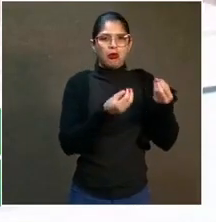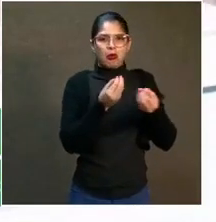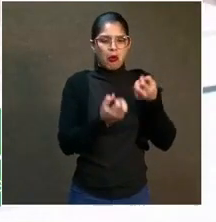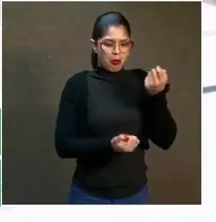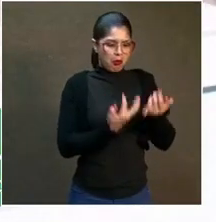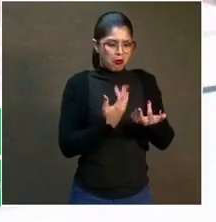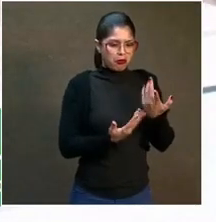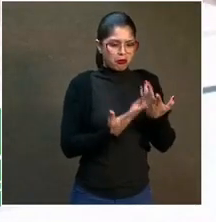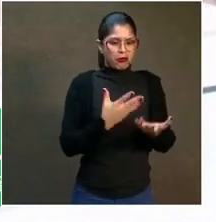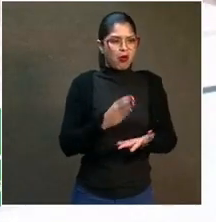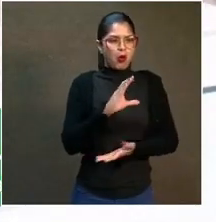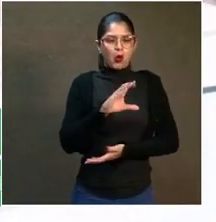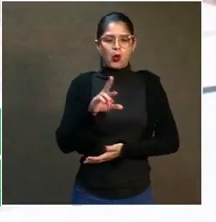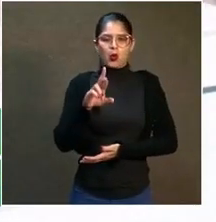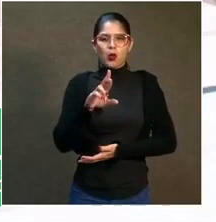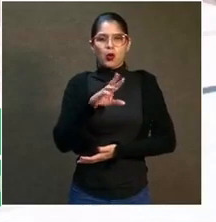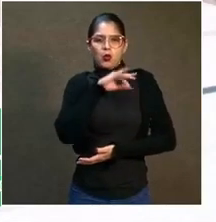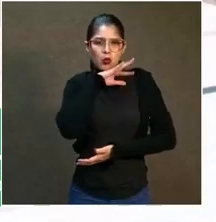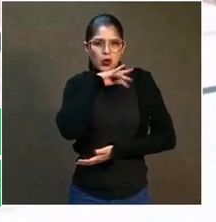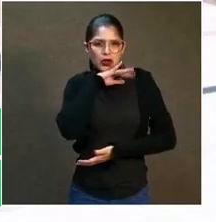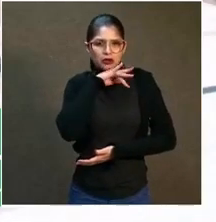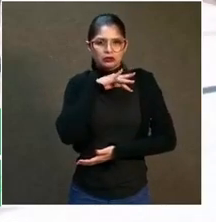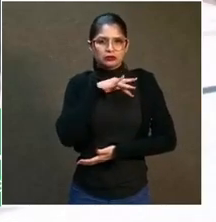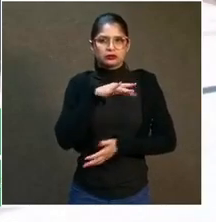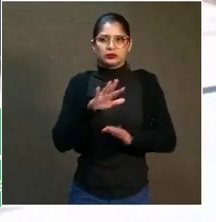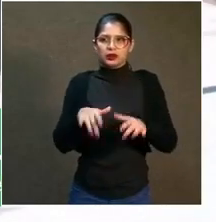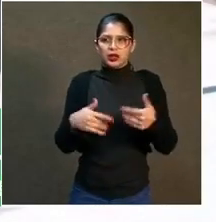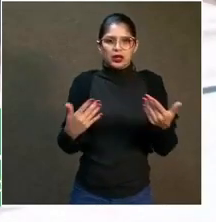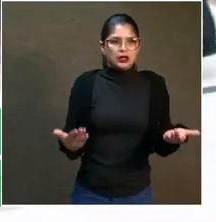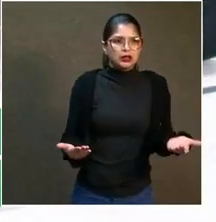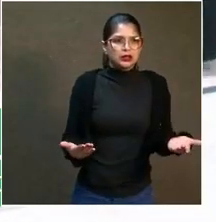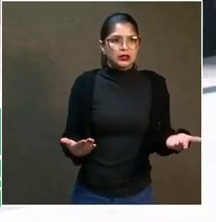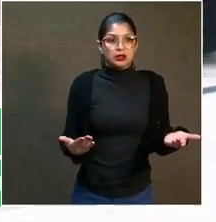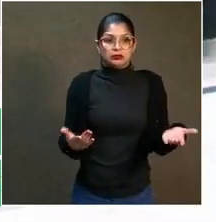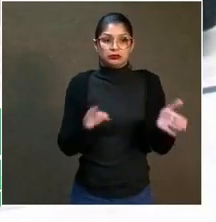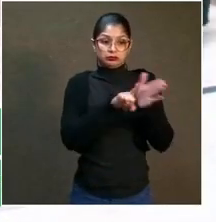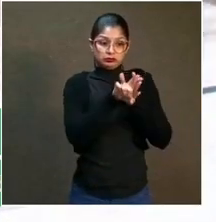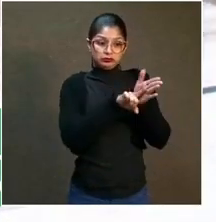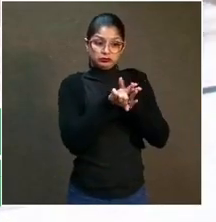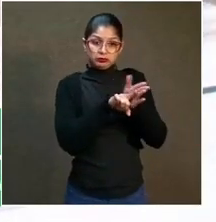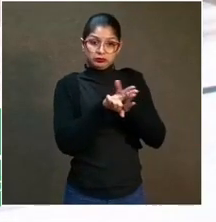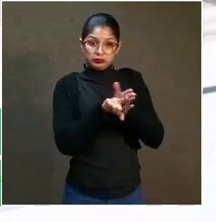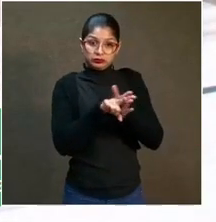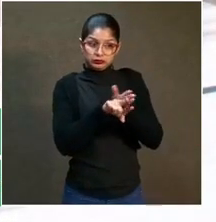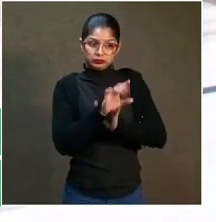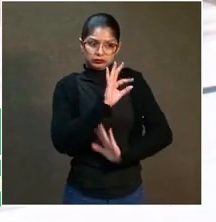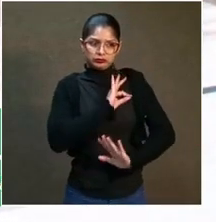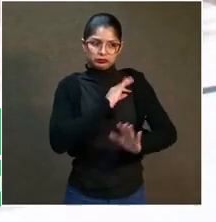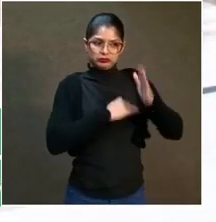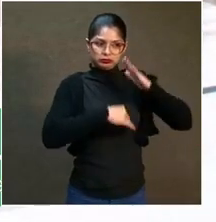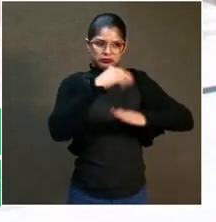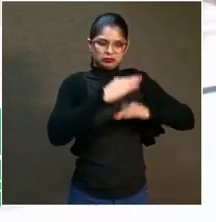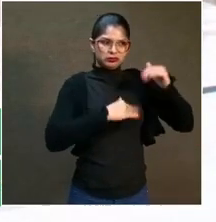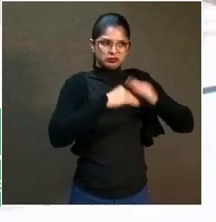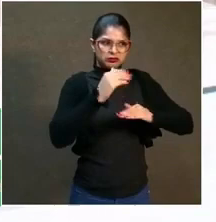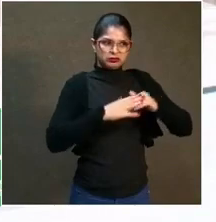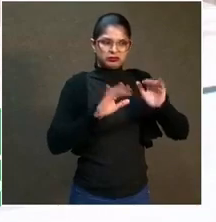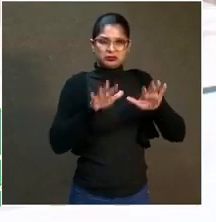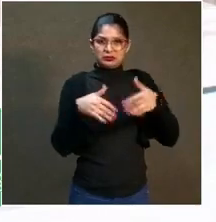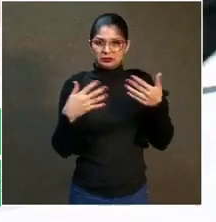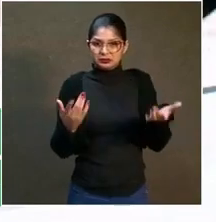insidioso ou cruel. Vai lá na resposta. Isso é a quesitação para o perito. Olha lá o que o perito fala.